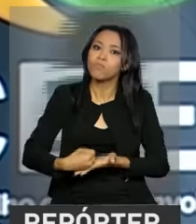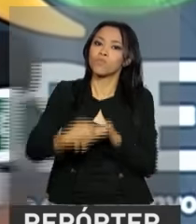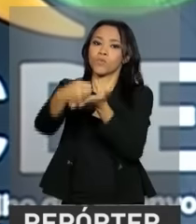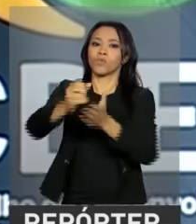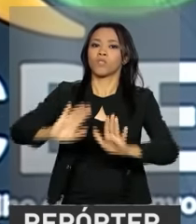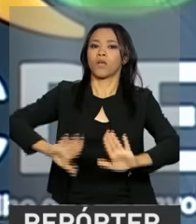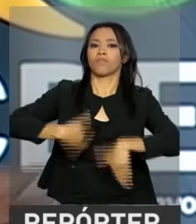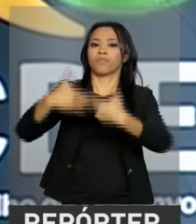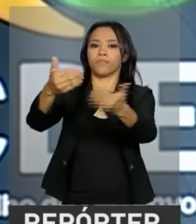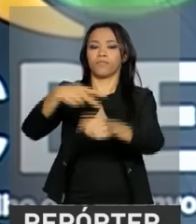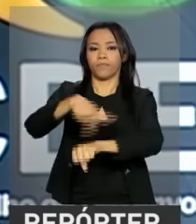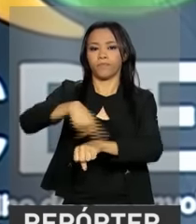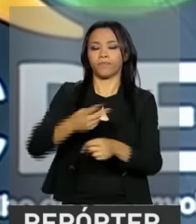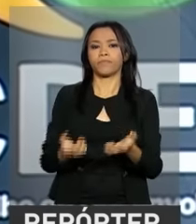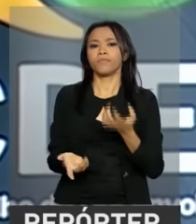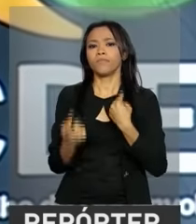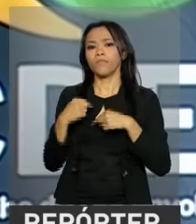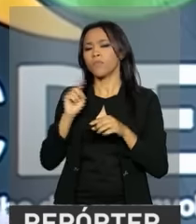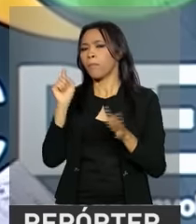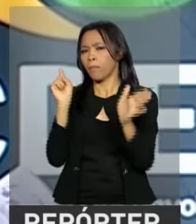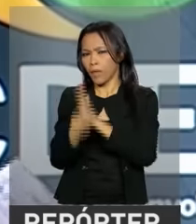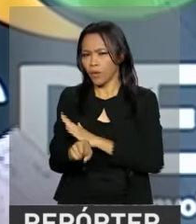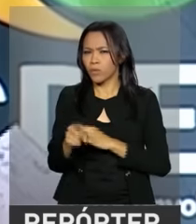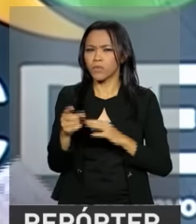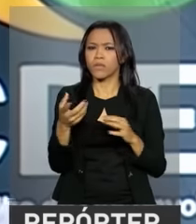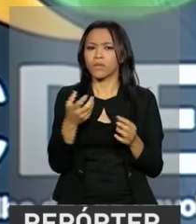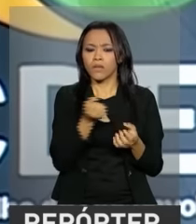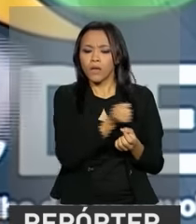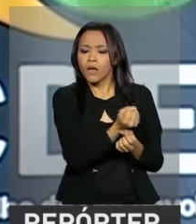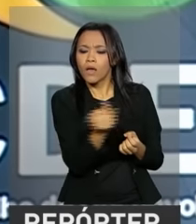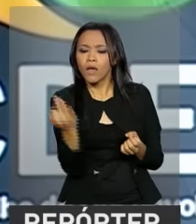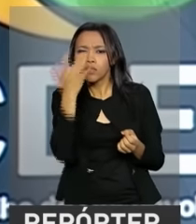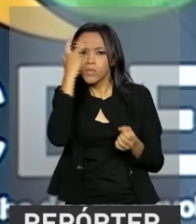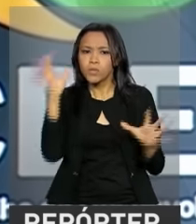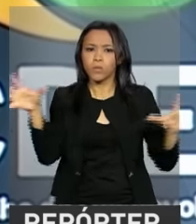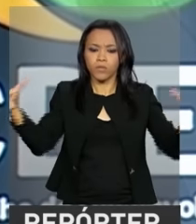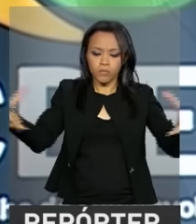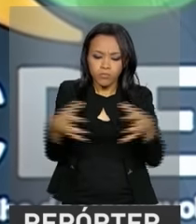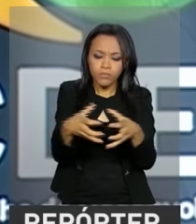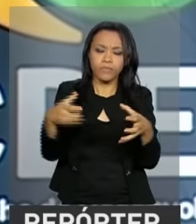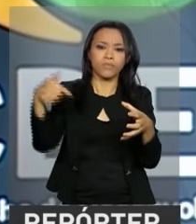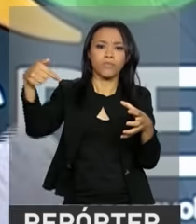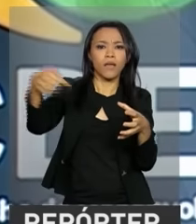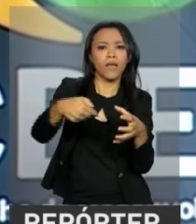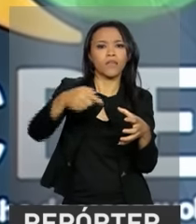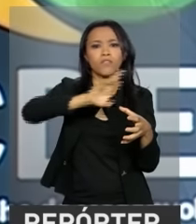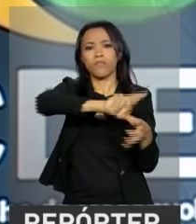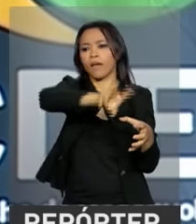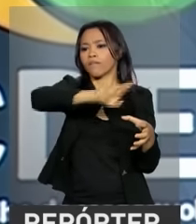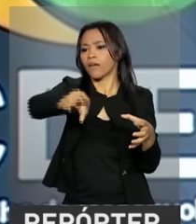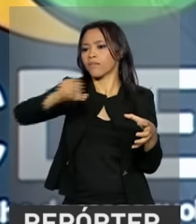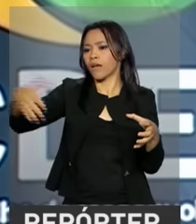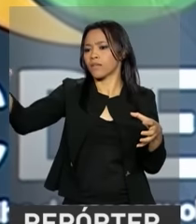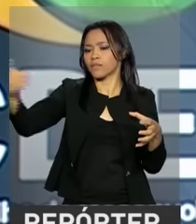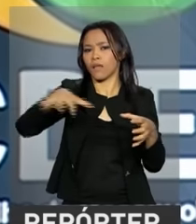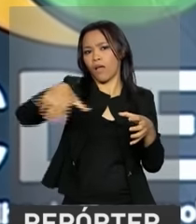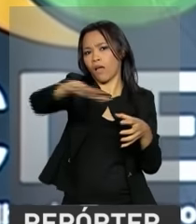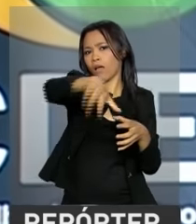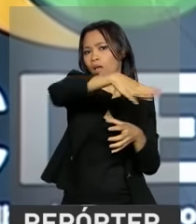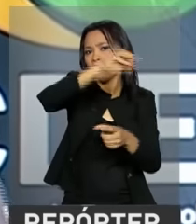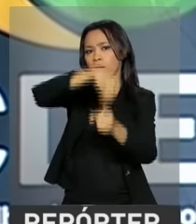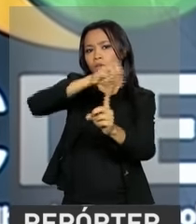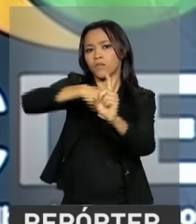crescimento. E com relação ao corpo de conselheiros, né, falar um pouco também da contribuição que eles podem dar. Eles vêm de diversos setores da